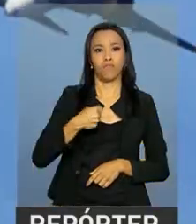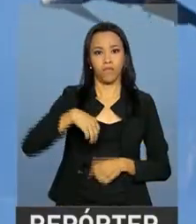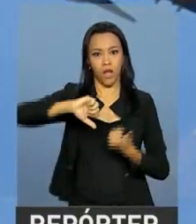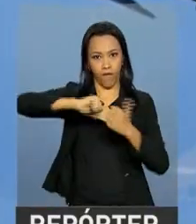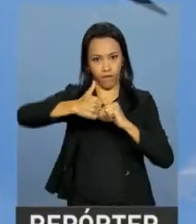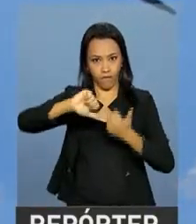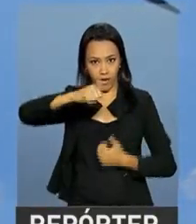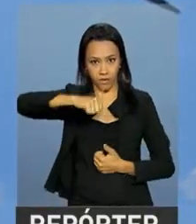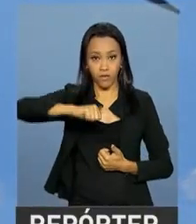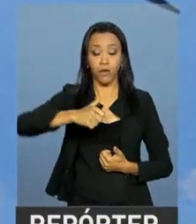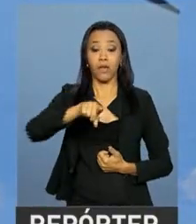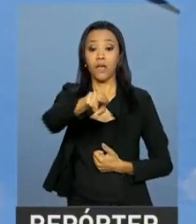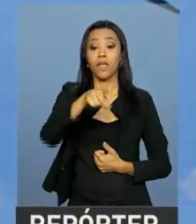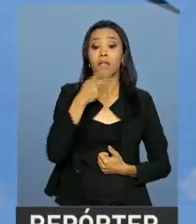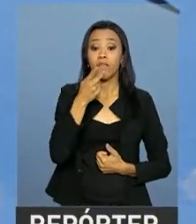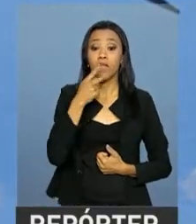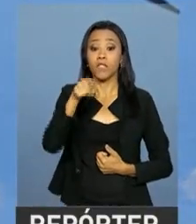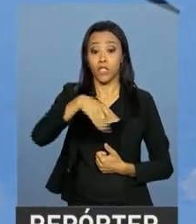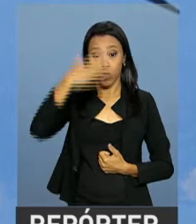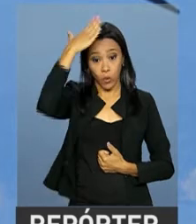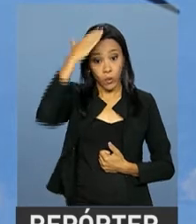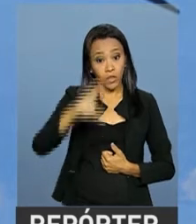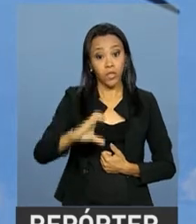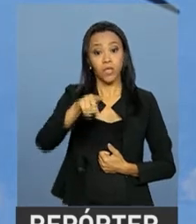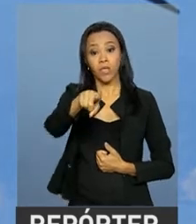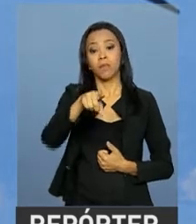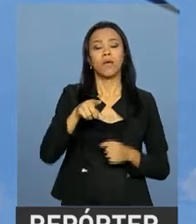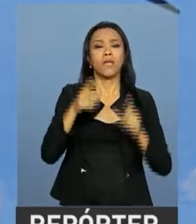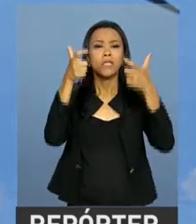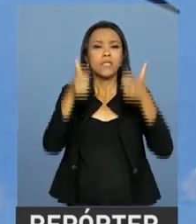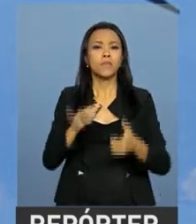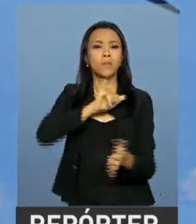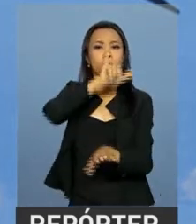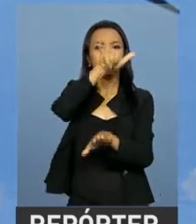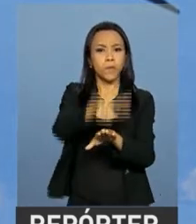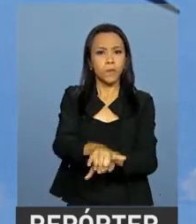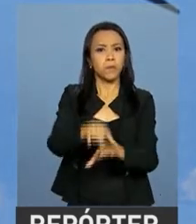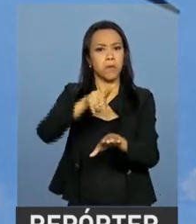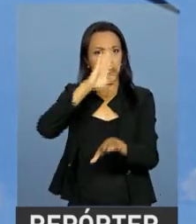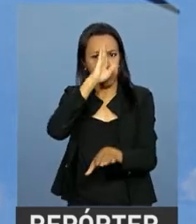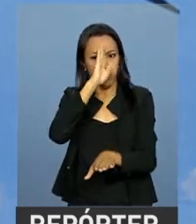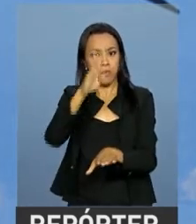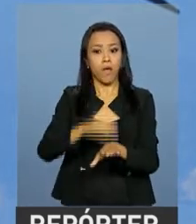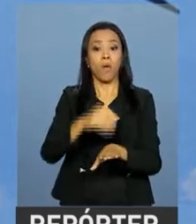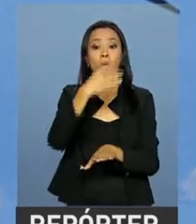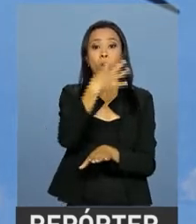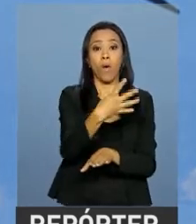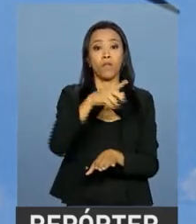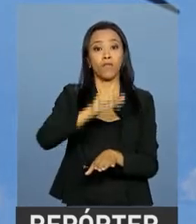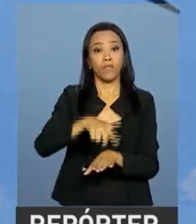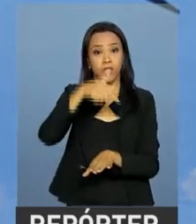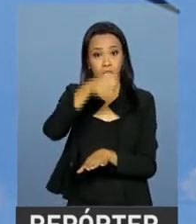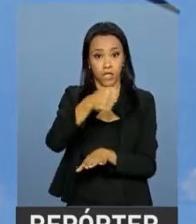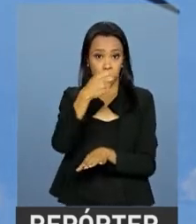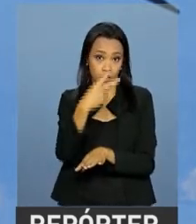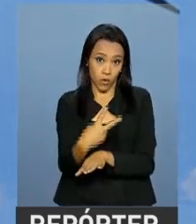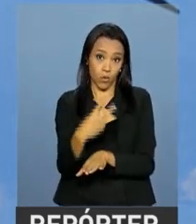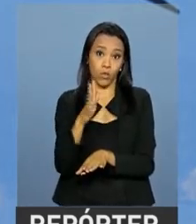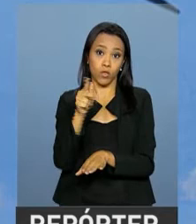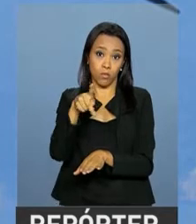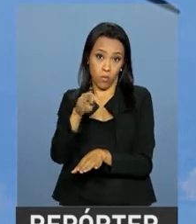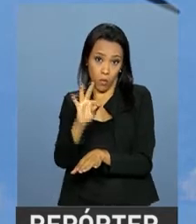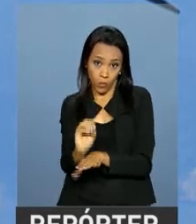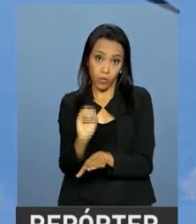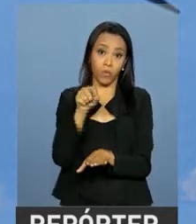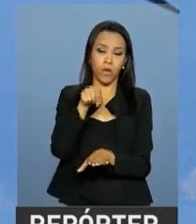O Aeroporto Internacional de Curitiba, Afonso Pena, liderou o ranking com 4,72 pontos. Os